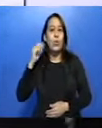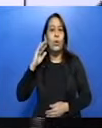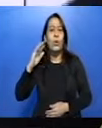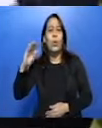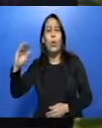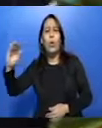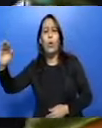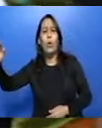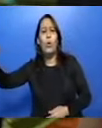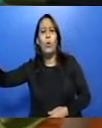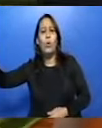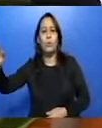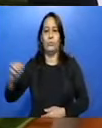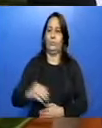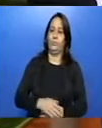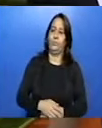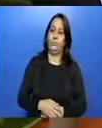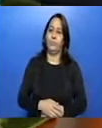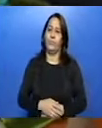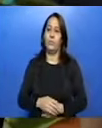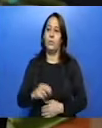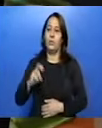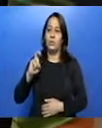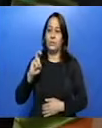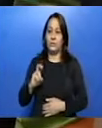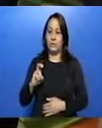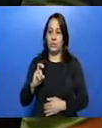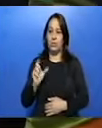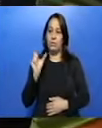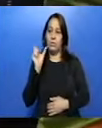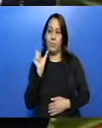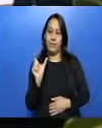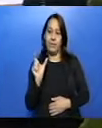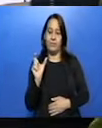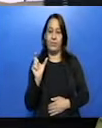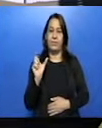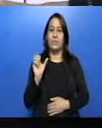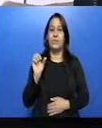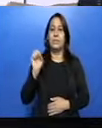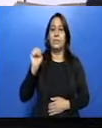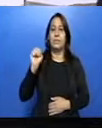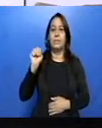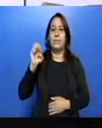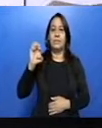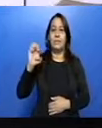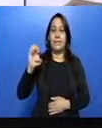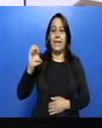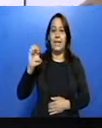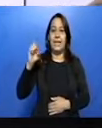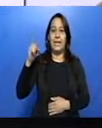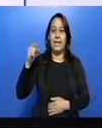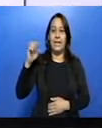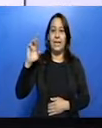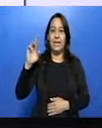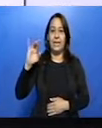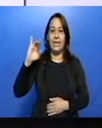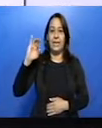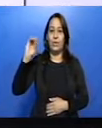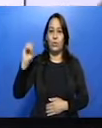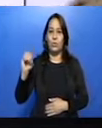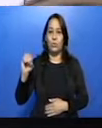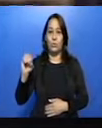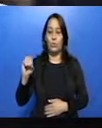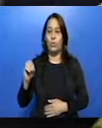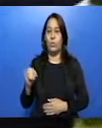Podemos? 5. Na palavra sério, o som da letra S é igual de